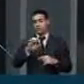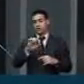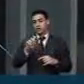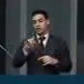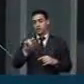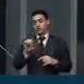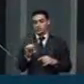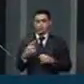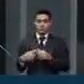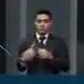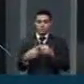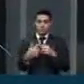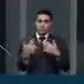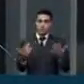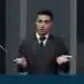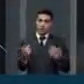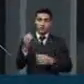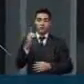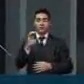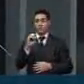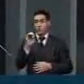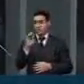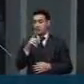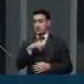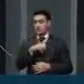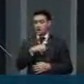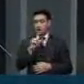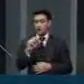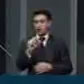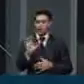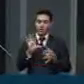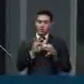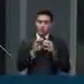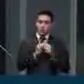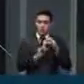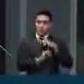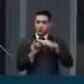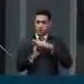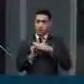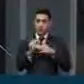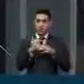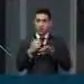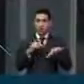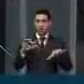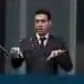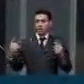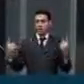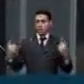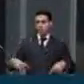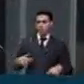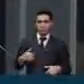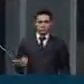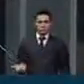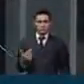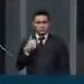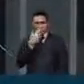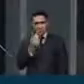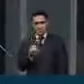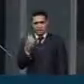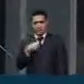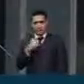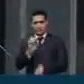deputado Costa Ferreira, entra assim a parceria institucional. Não podemos cada um ficar de um lado como se tivéssemos em estados ou ilhas